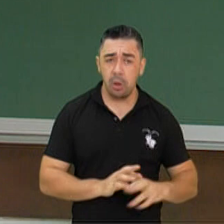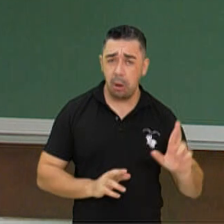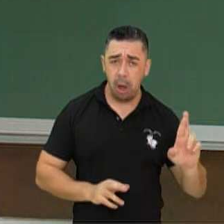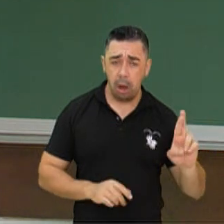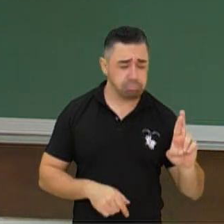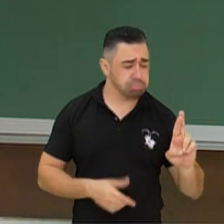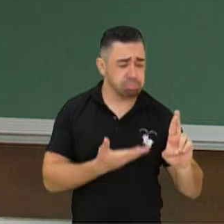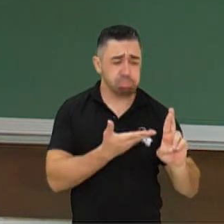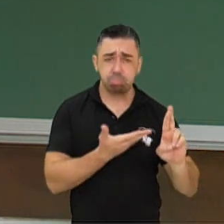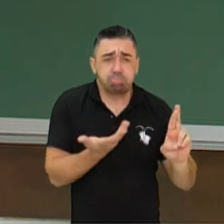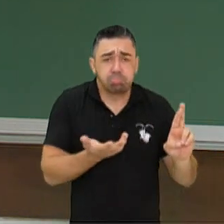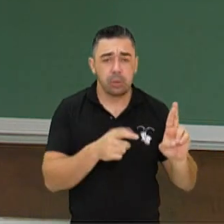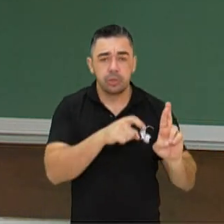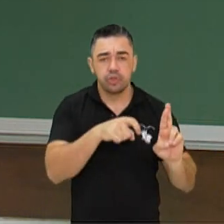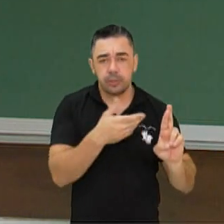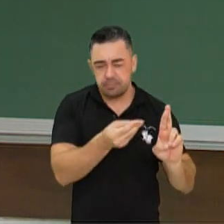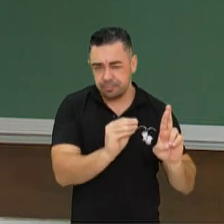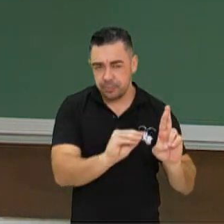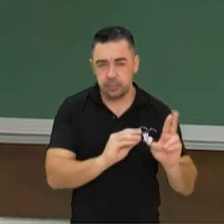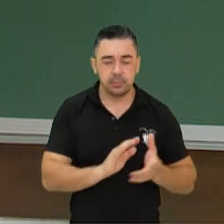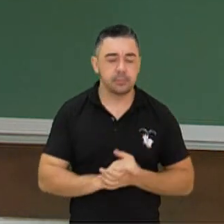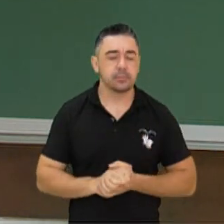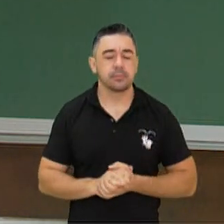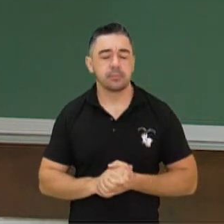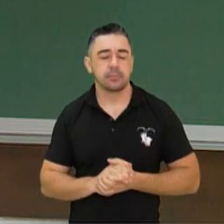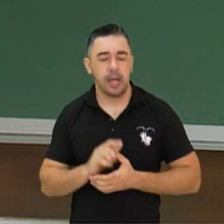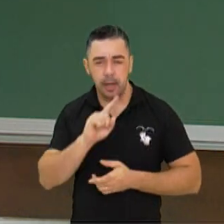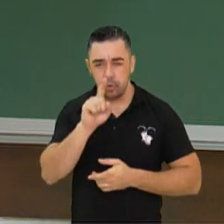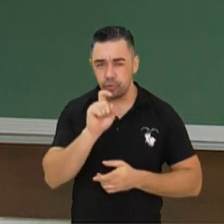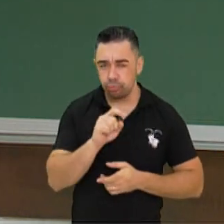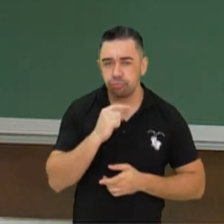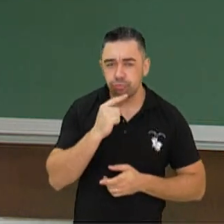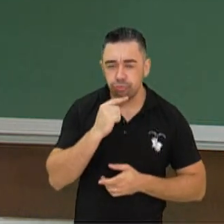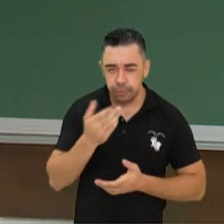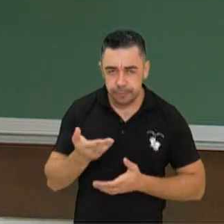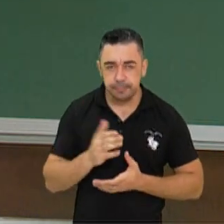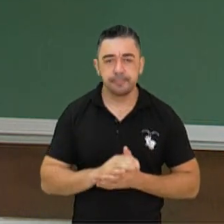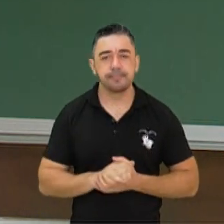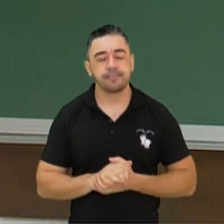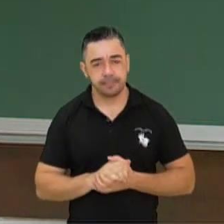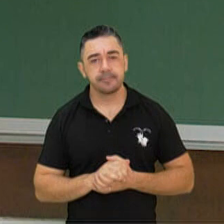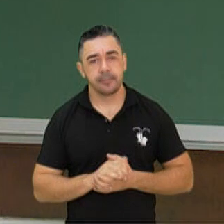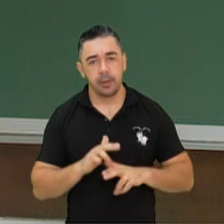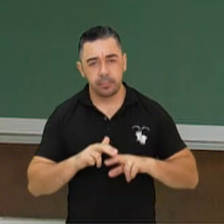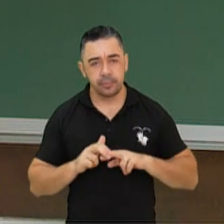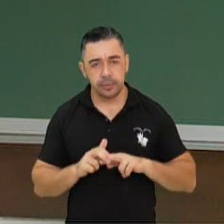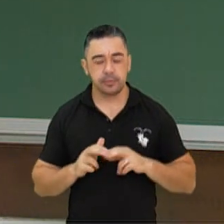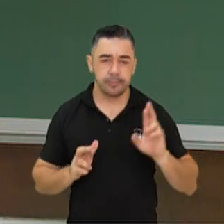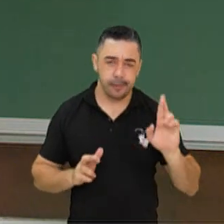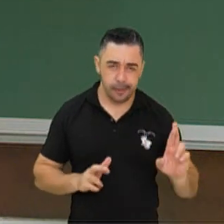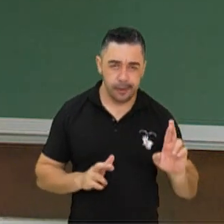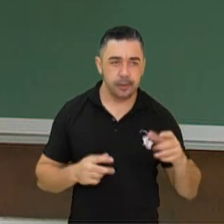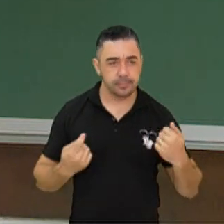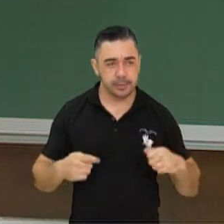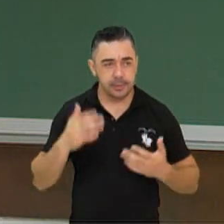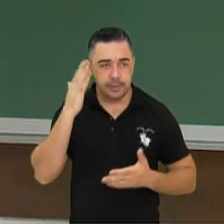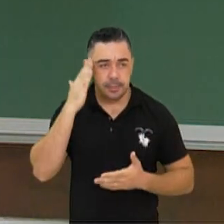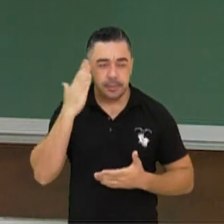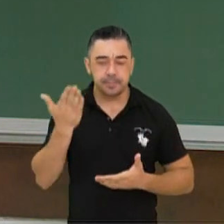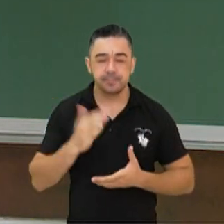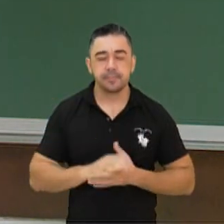quanto é, eu vou colocar X, tá? Mas é a nossa incógnita. Aqui na resolução eu deixei R, porque é o que a gente precisa saber, é o